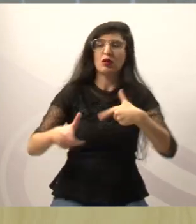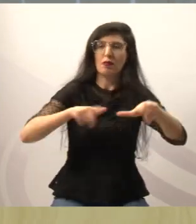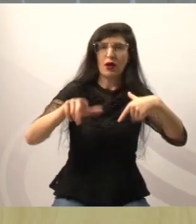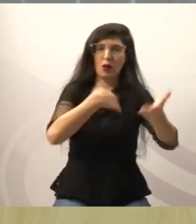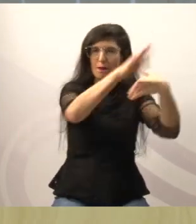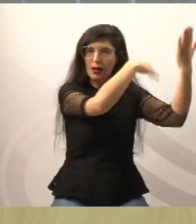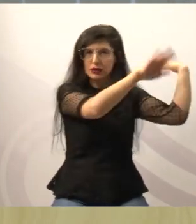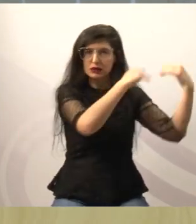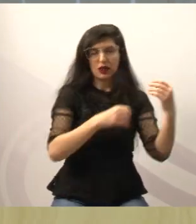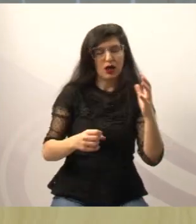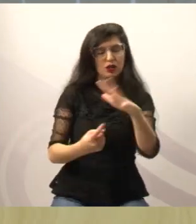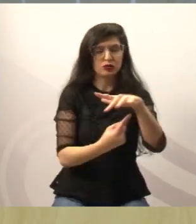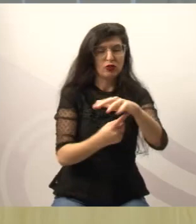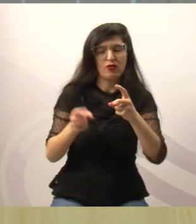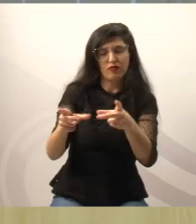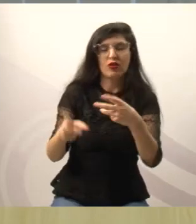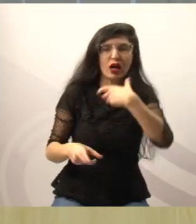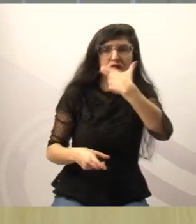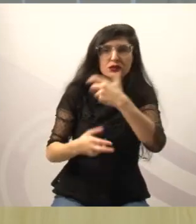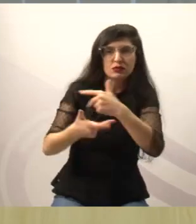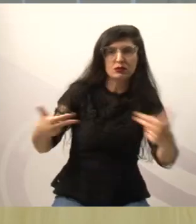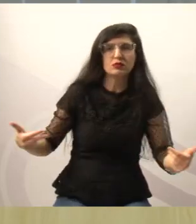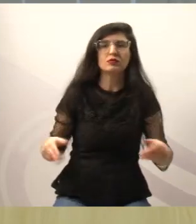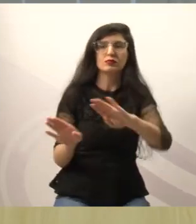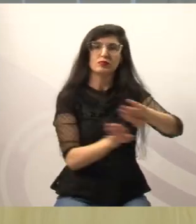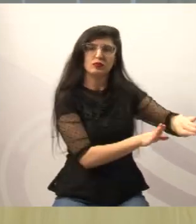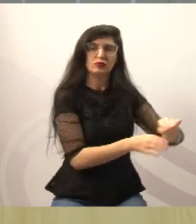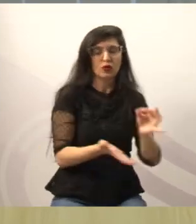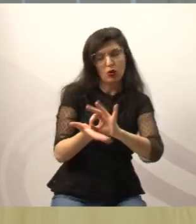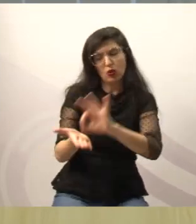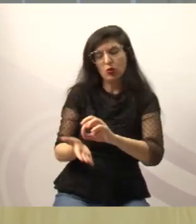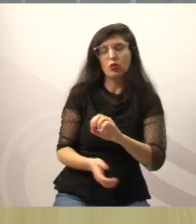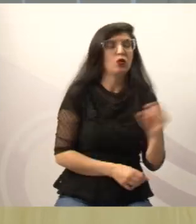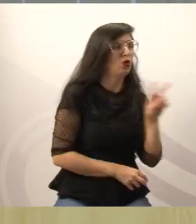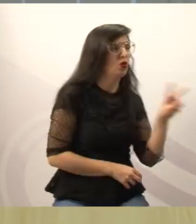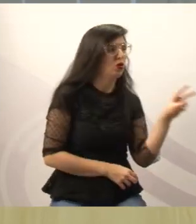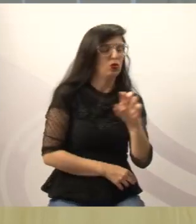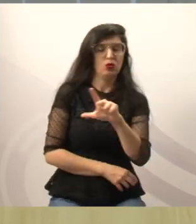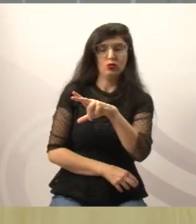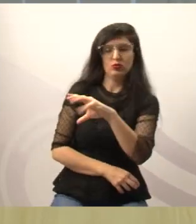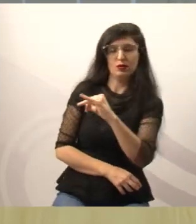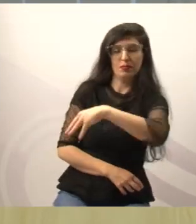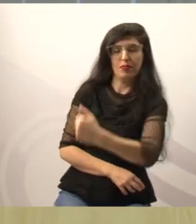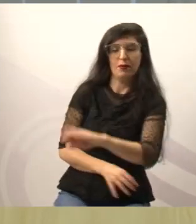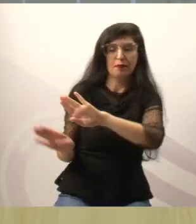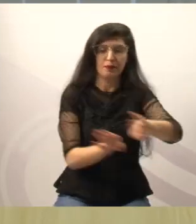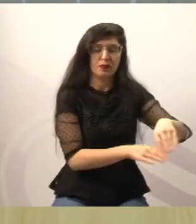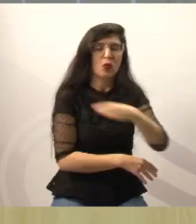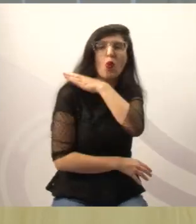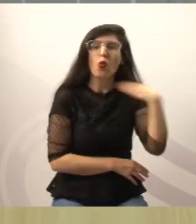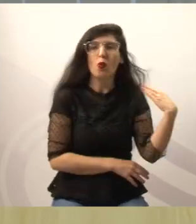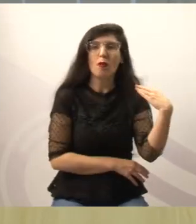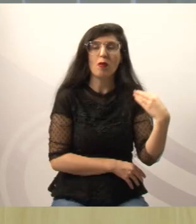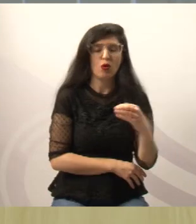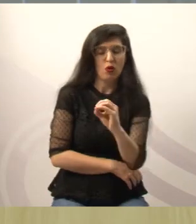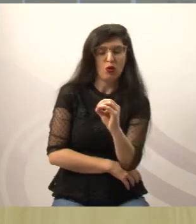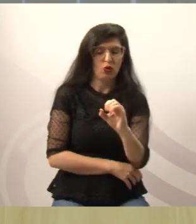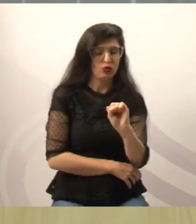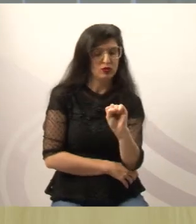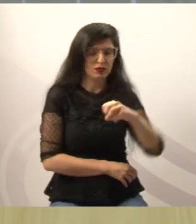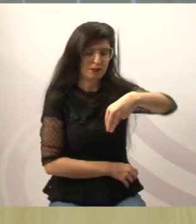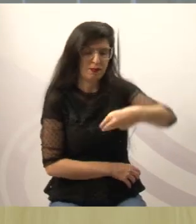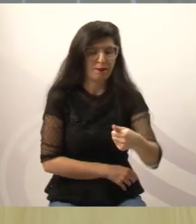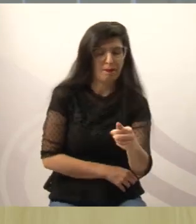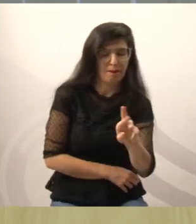pela vereadora Lucimar Ponciano, e Osmar Gonçalves de Souza,